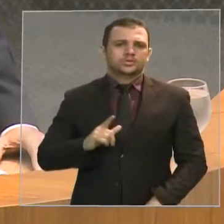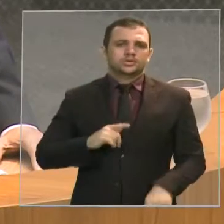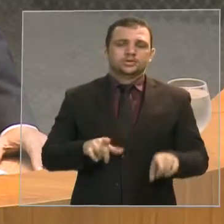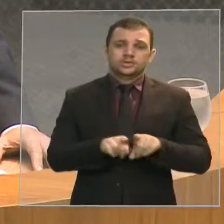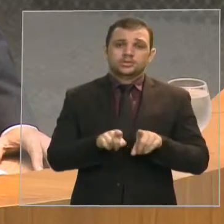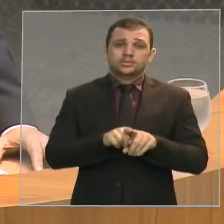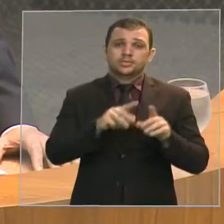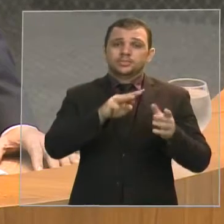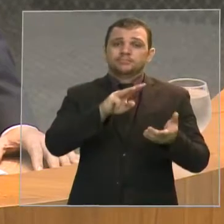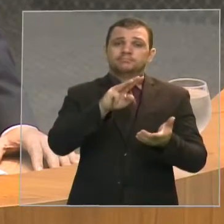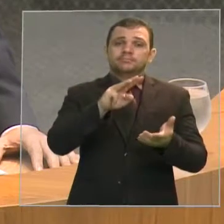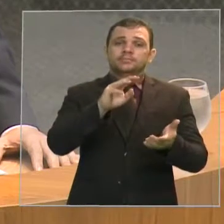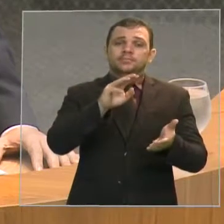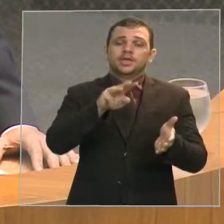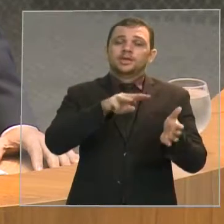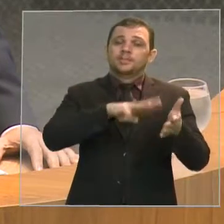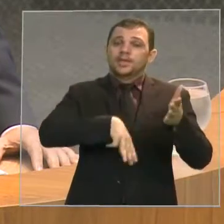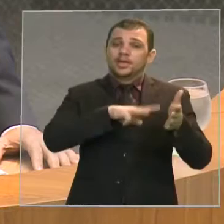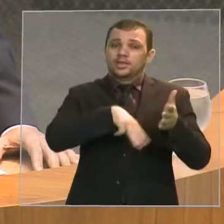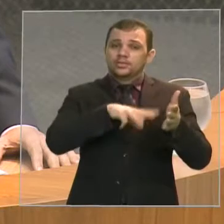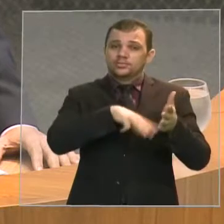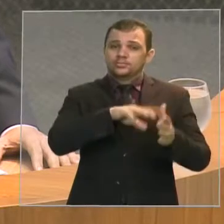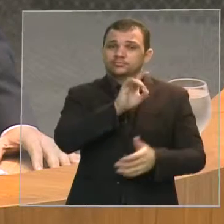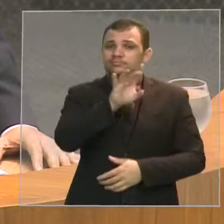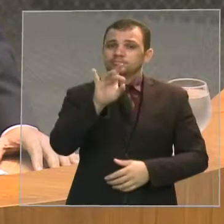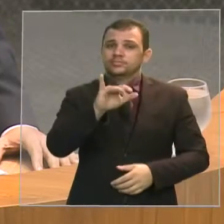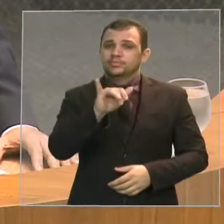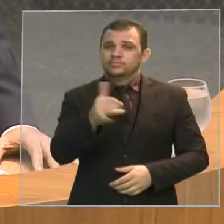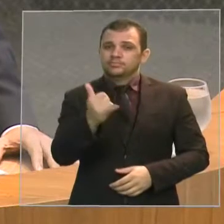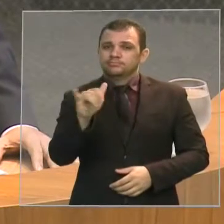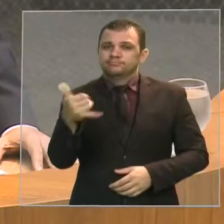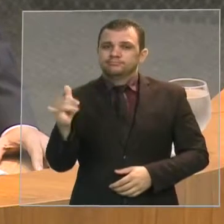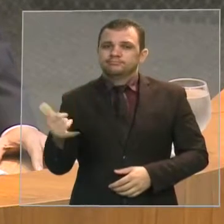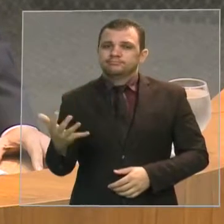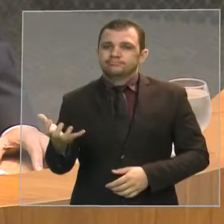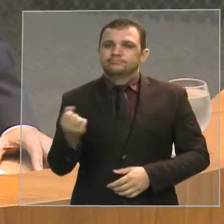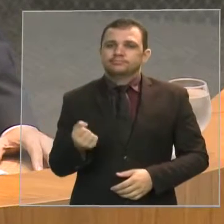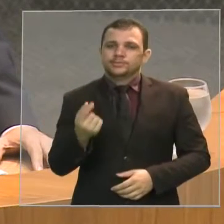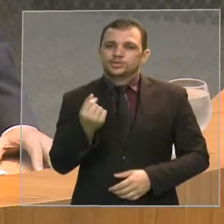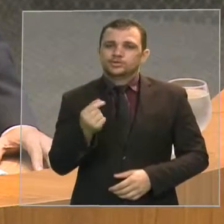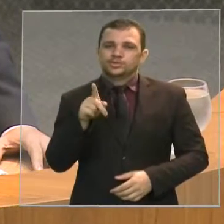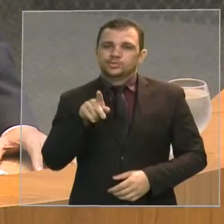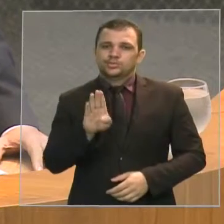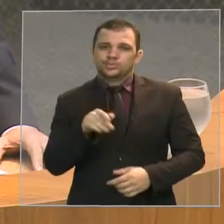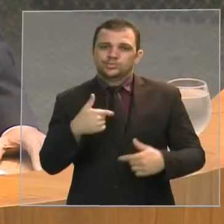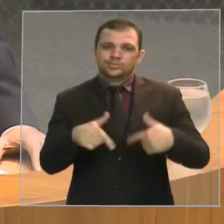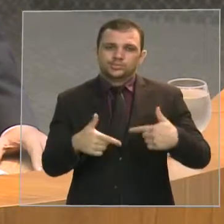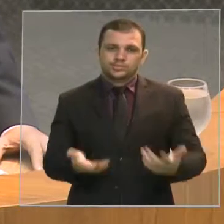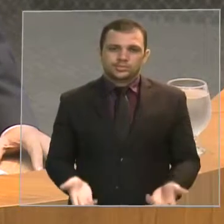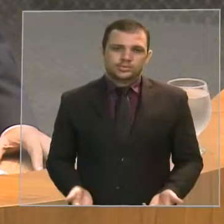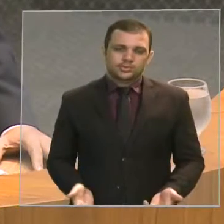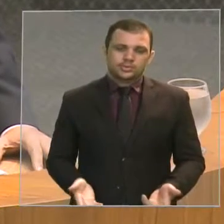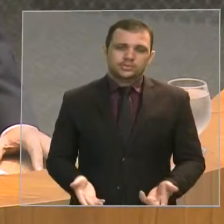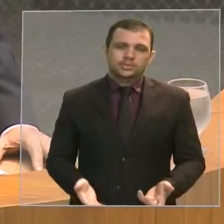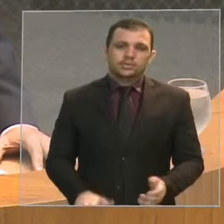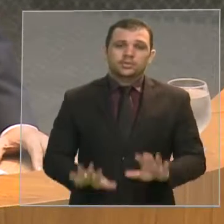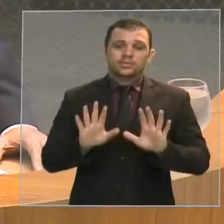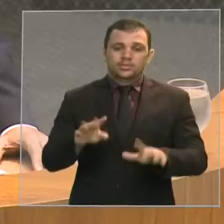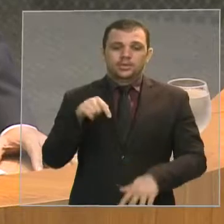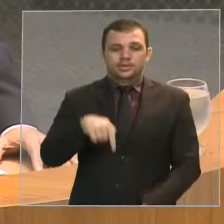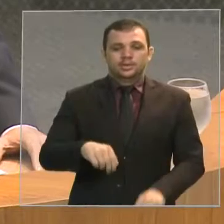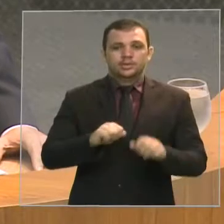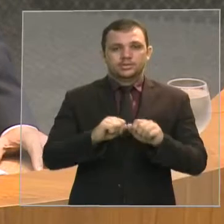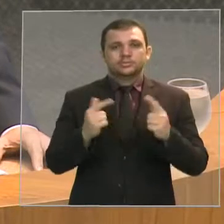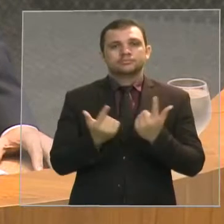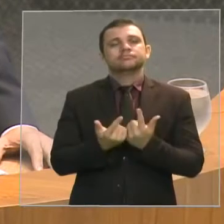métodos que utiliza para a realização dos seus trabalhos assembléia aqui faz a